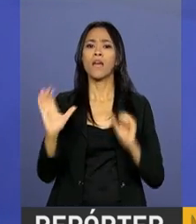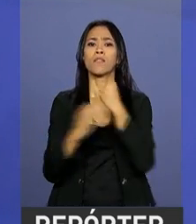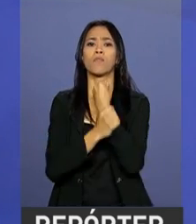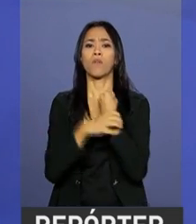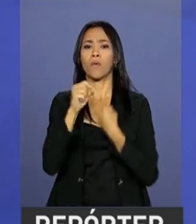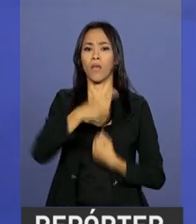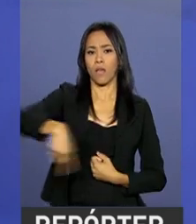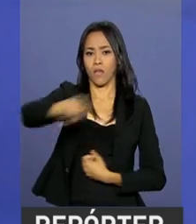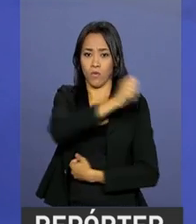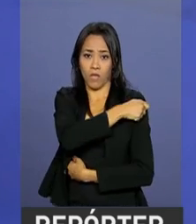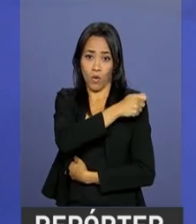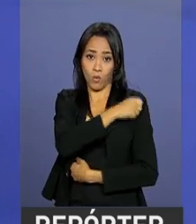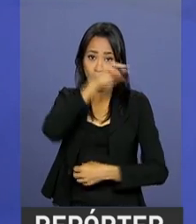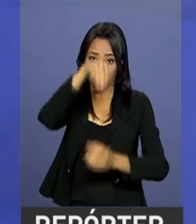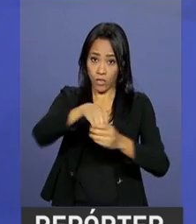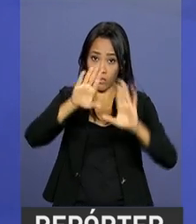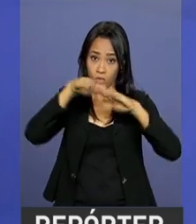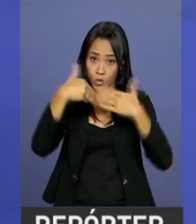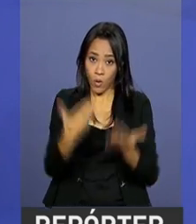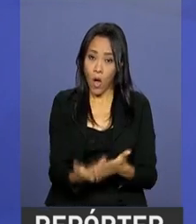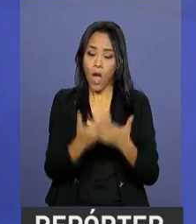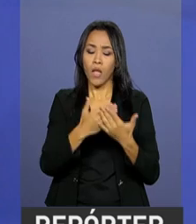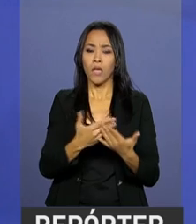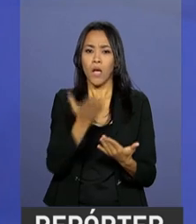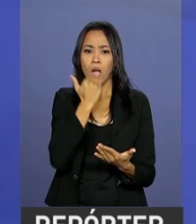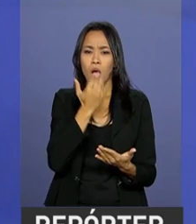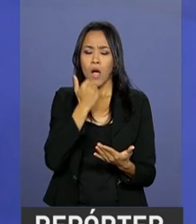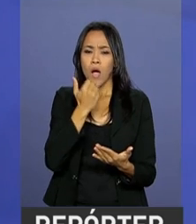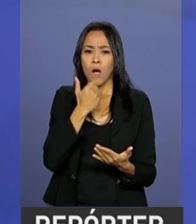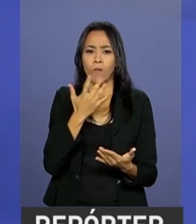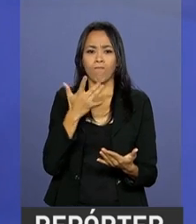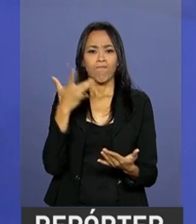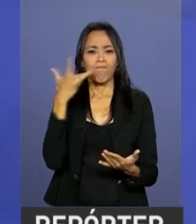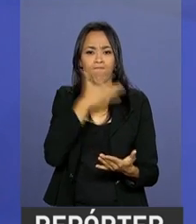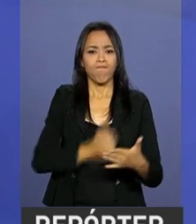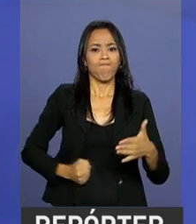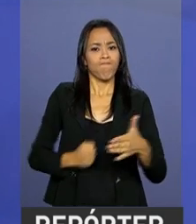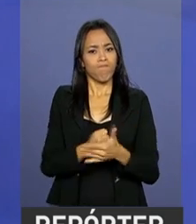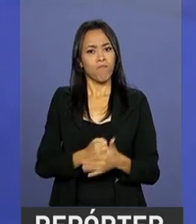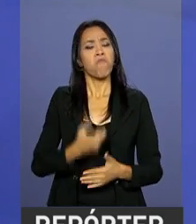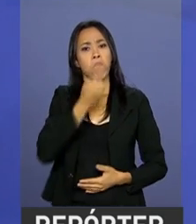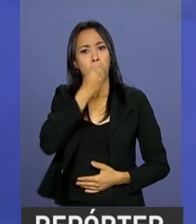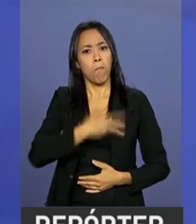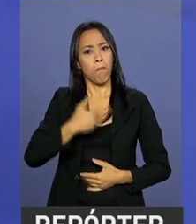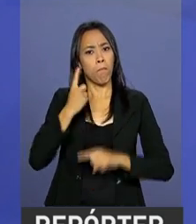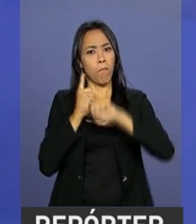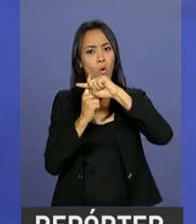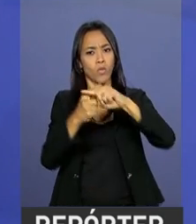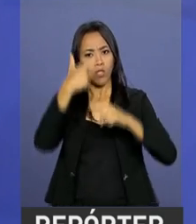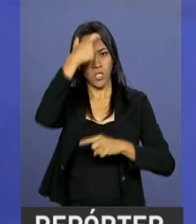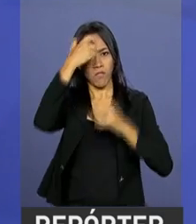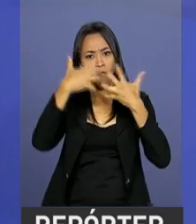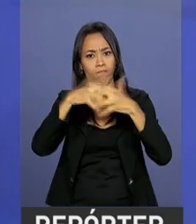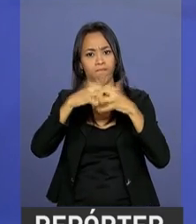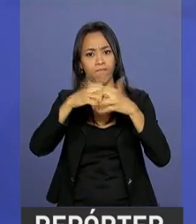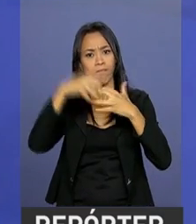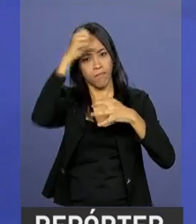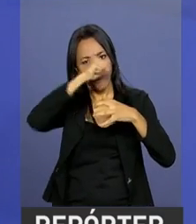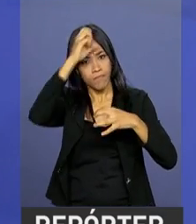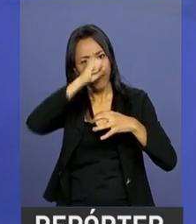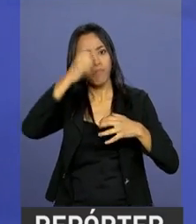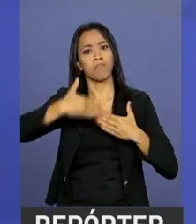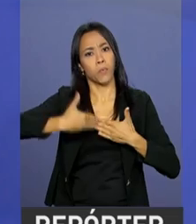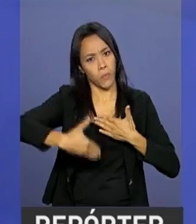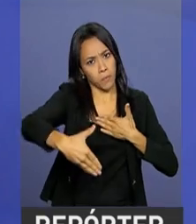aula bem alimentado ele vai ter um desempenho naturalmente positivo importante